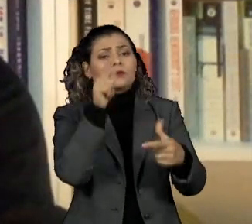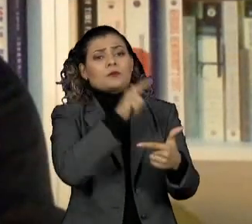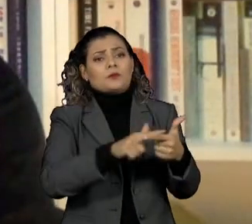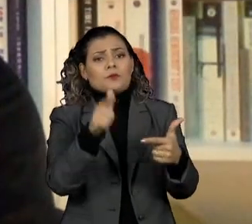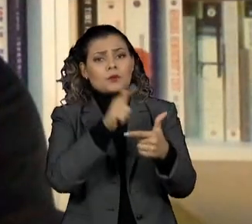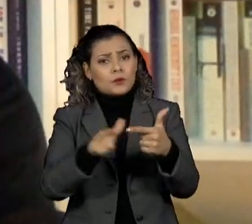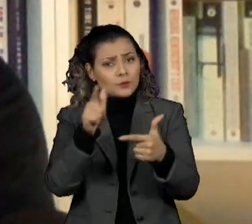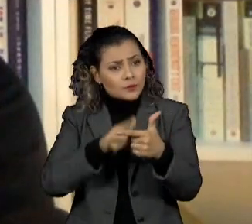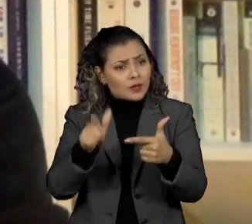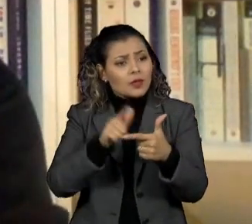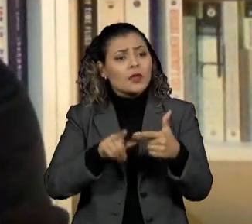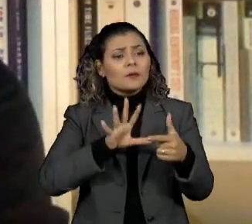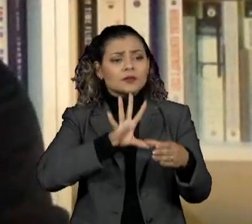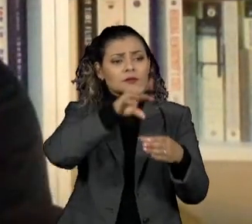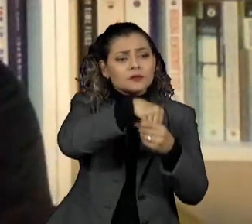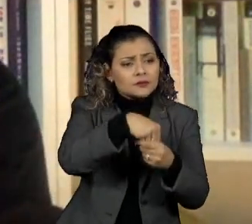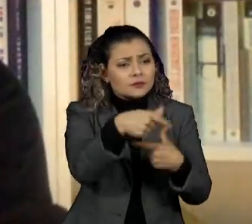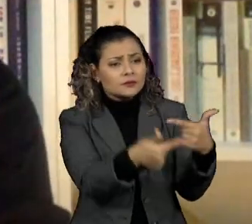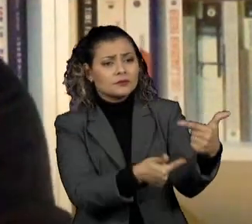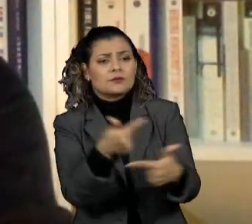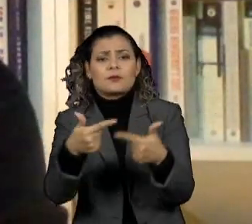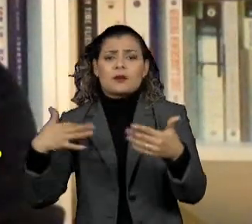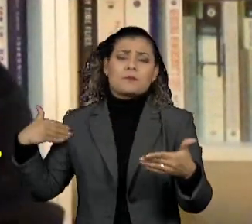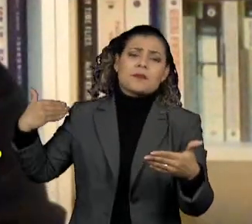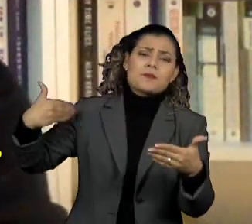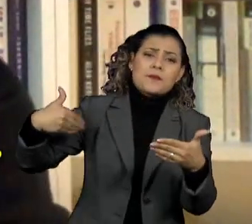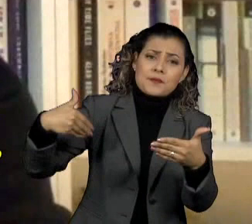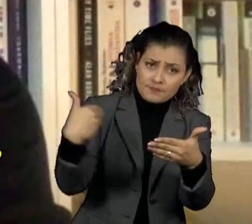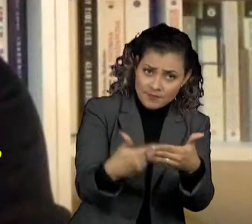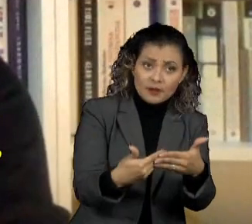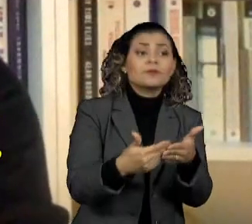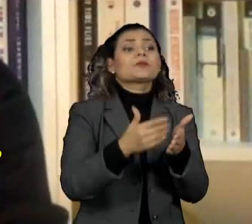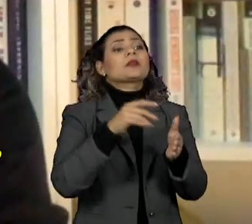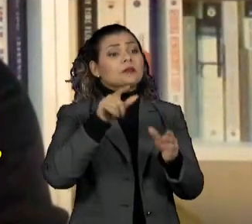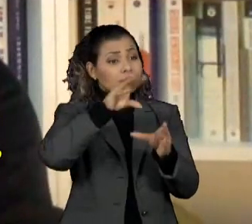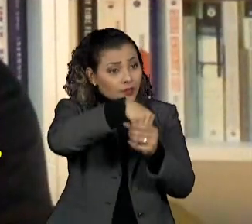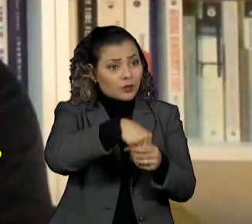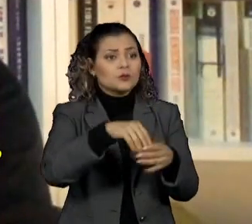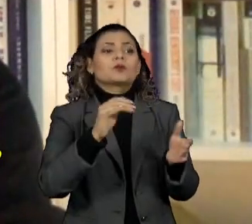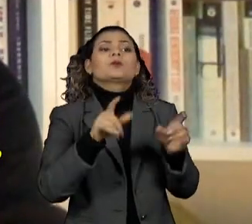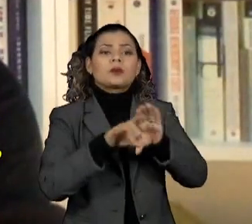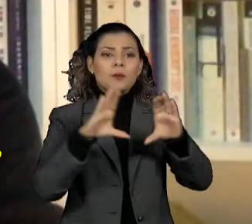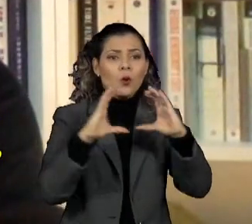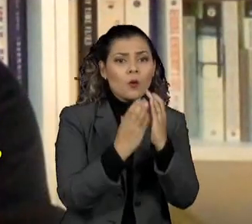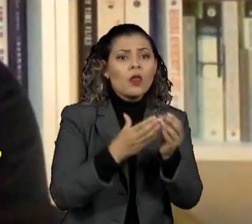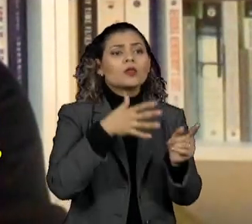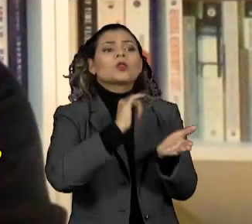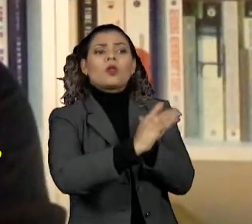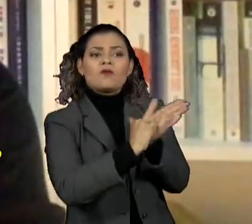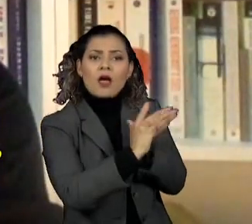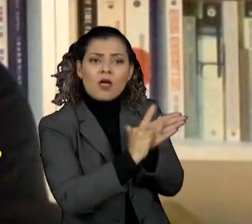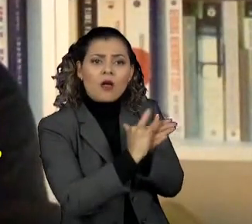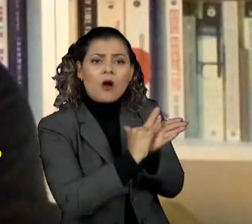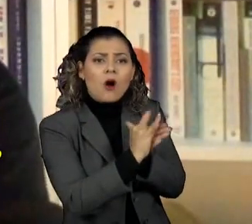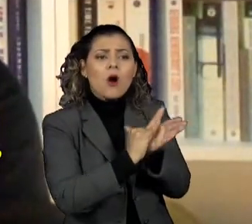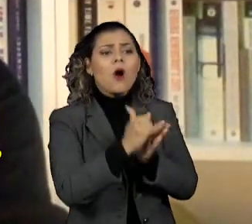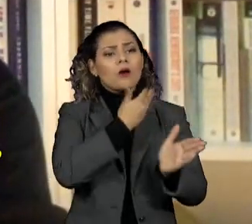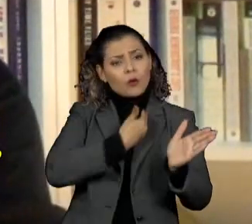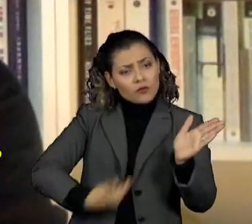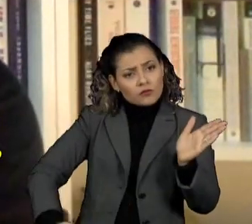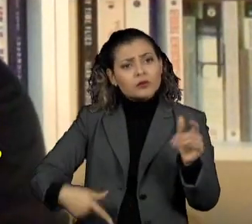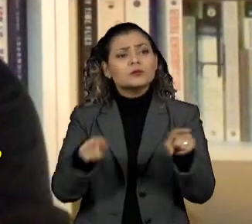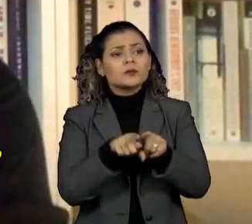muito envolvido com esse problema por um tempo. Eu sou da New York State Governors Commission sobre